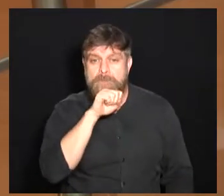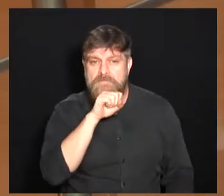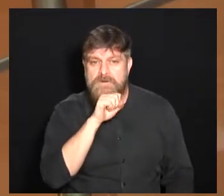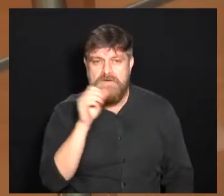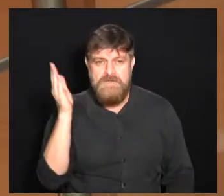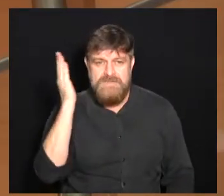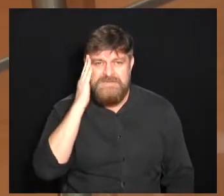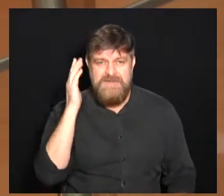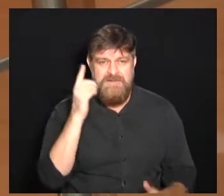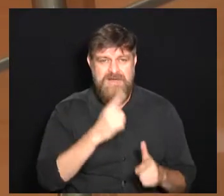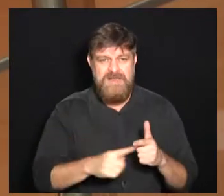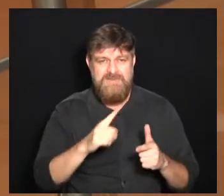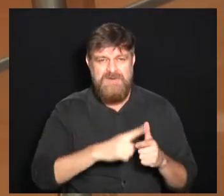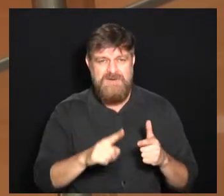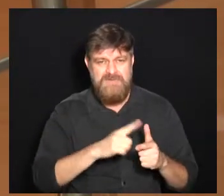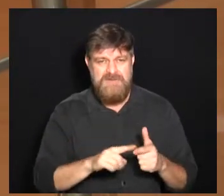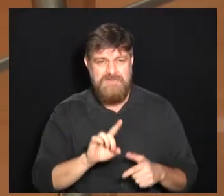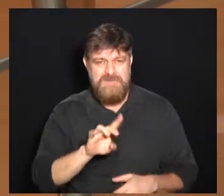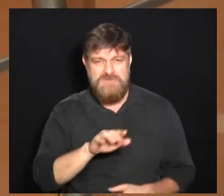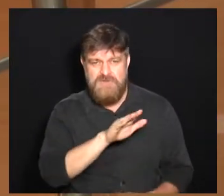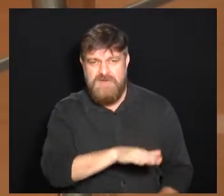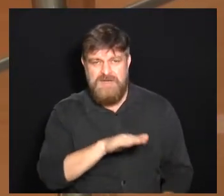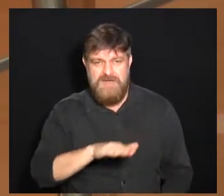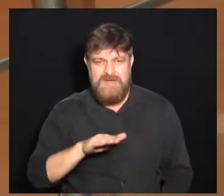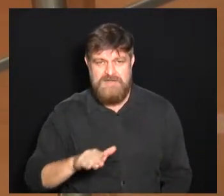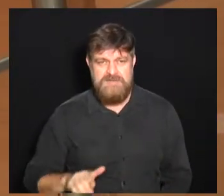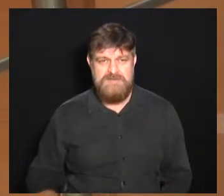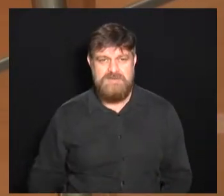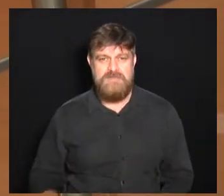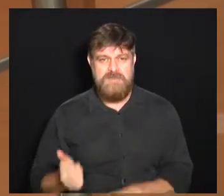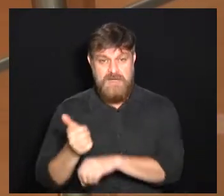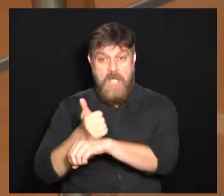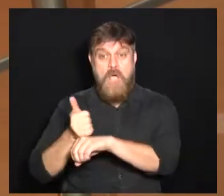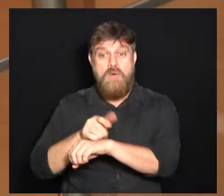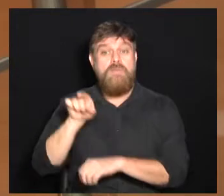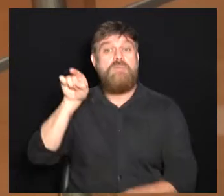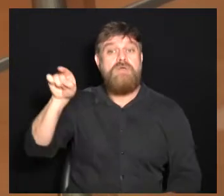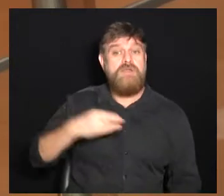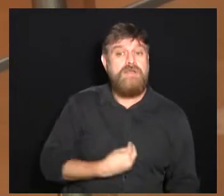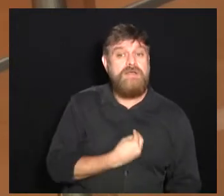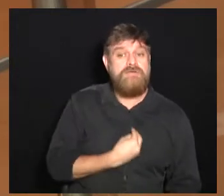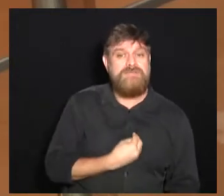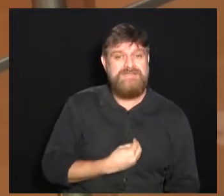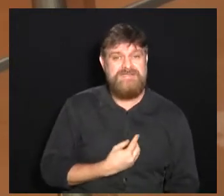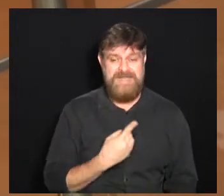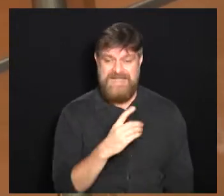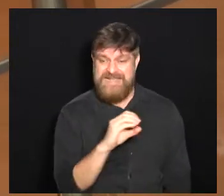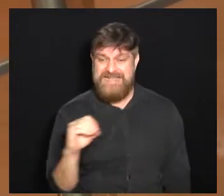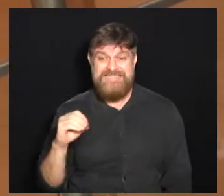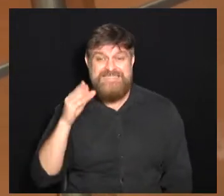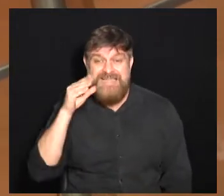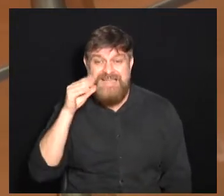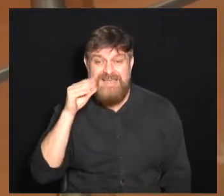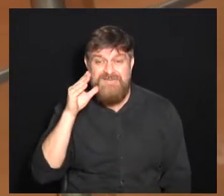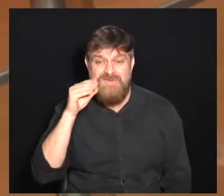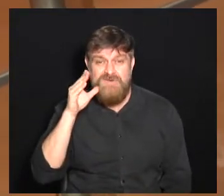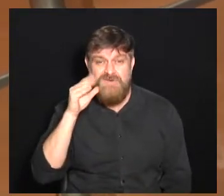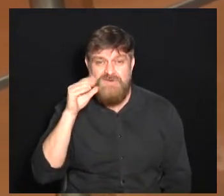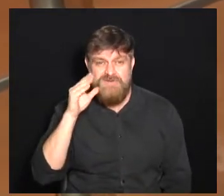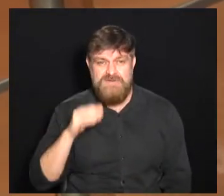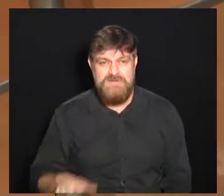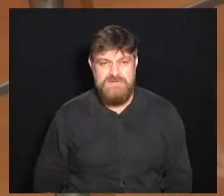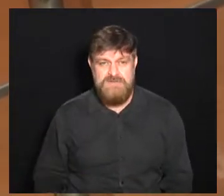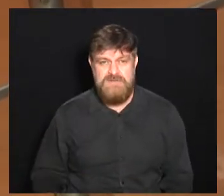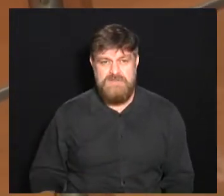o problema não é só os pais, só as crianças, tem os profissionais também que estão lá, são mais de 100 funcionários, né, que está